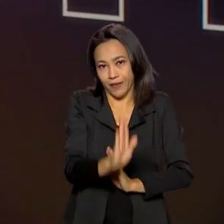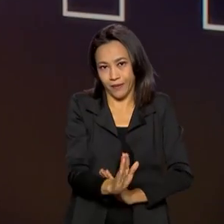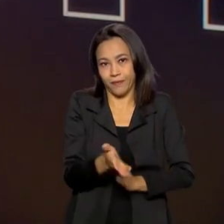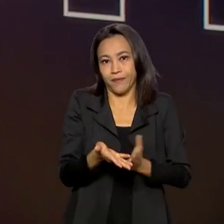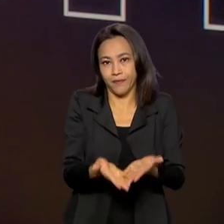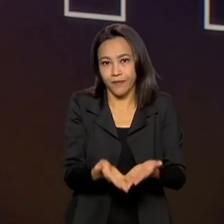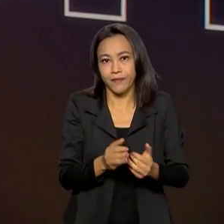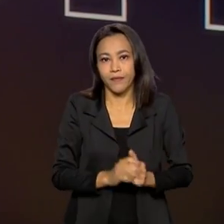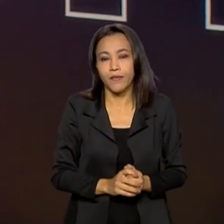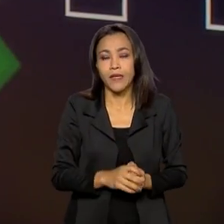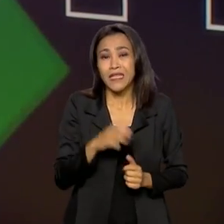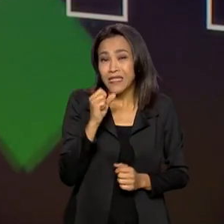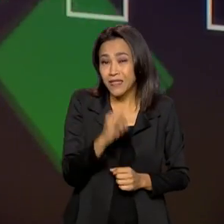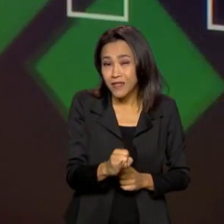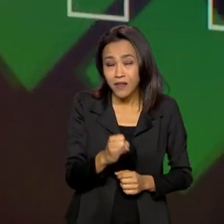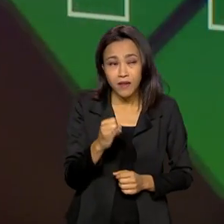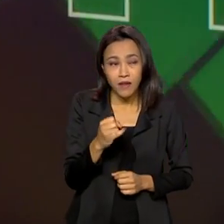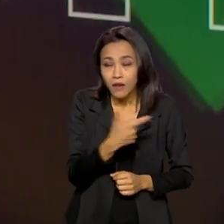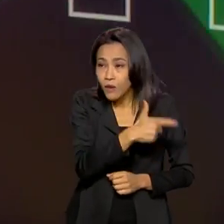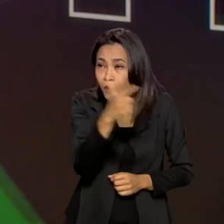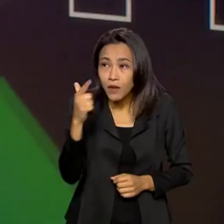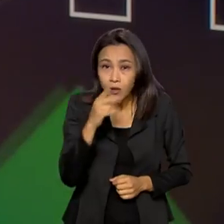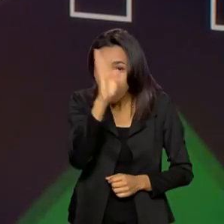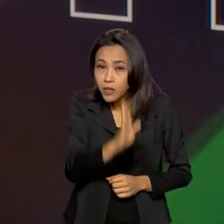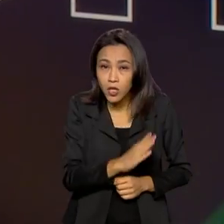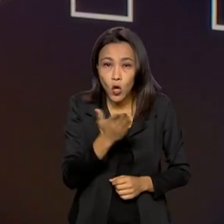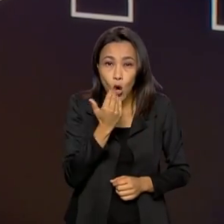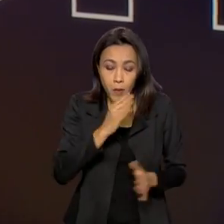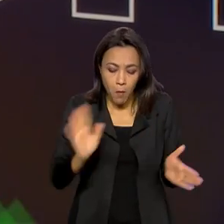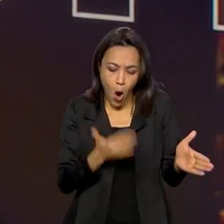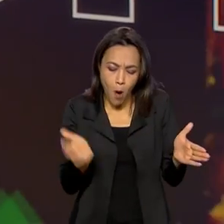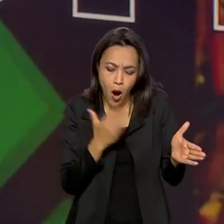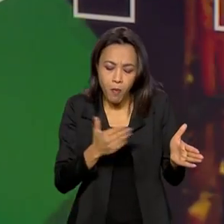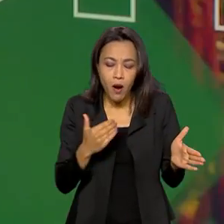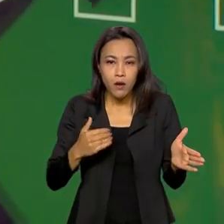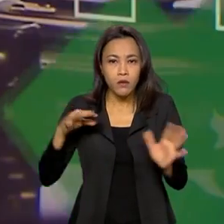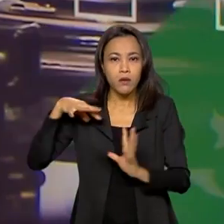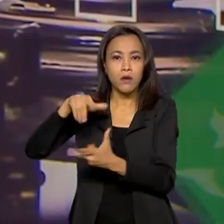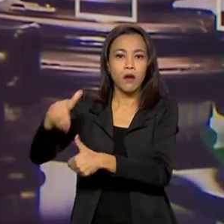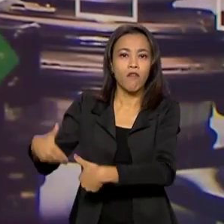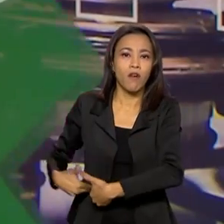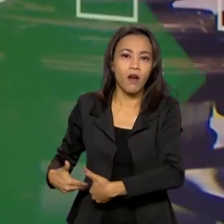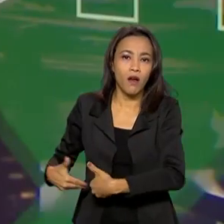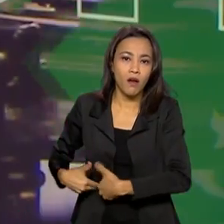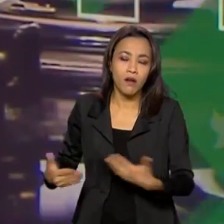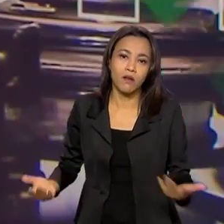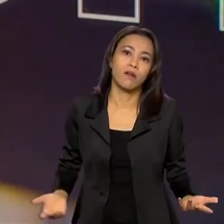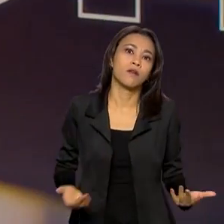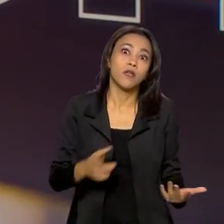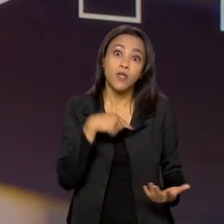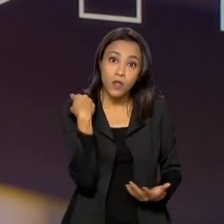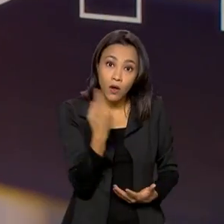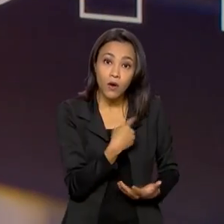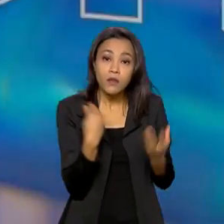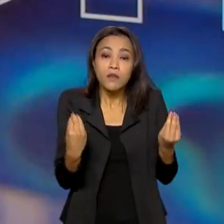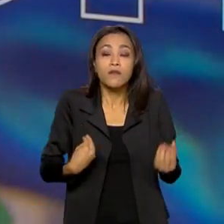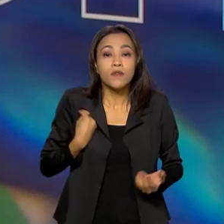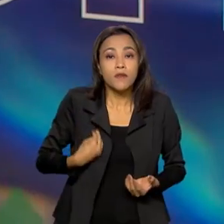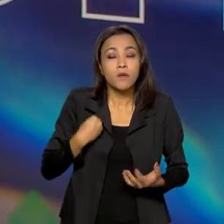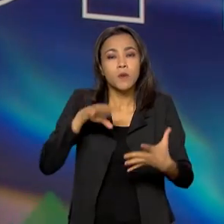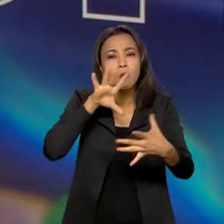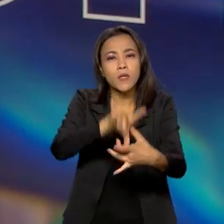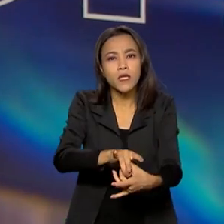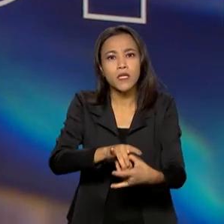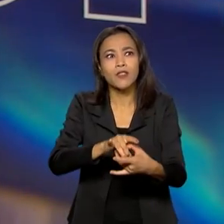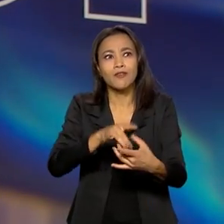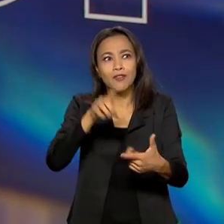mundo sem o Brasil hoje o mundo passa fome Vivemos num contexto né muito grave de uma crise energética